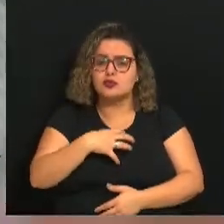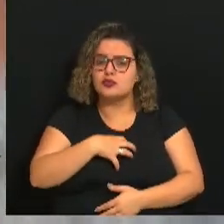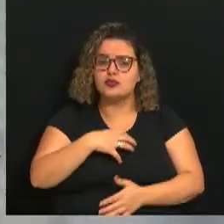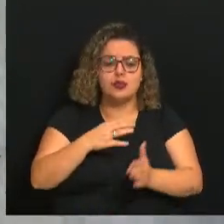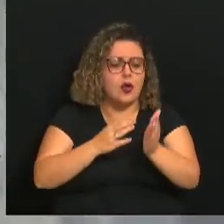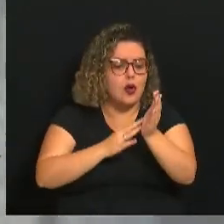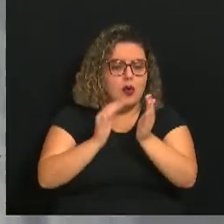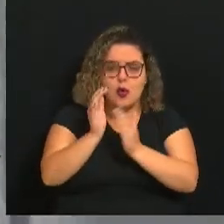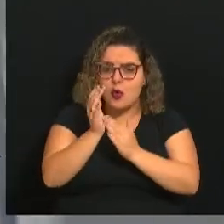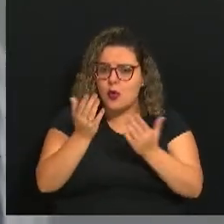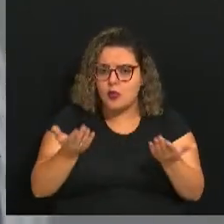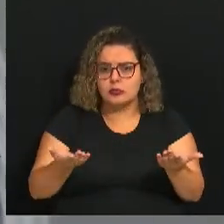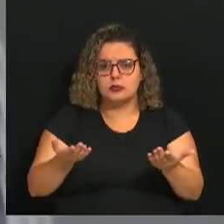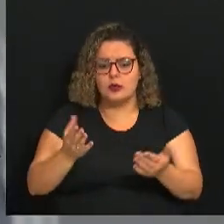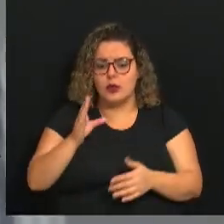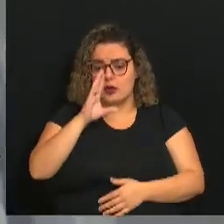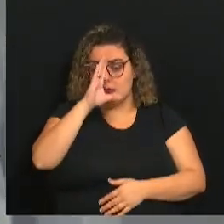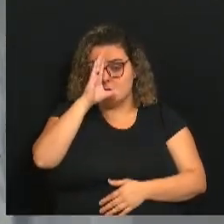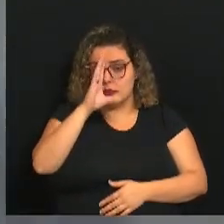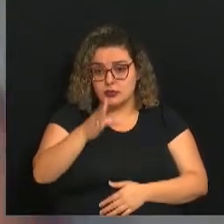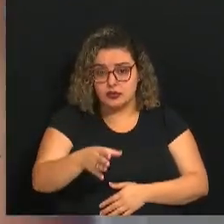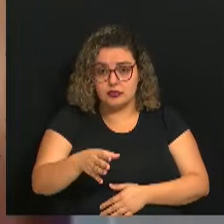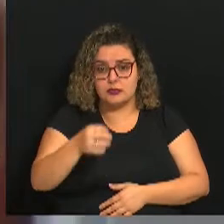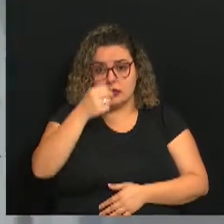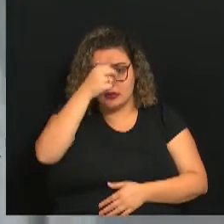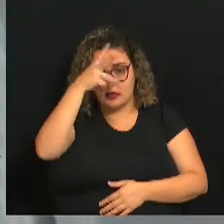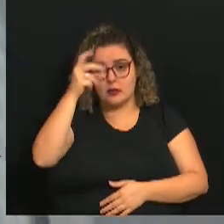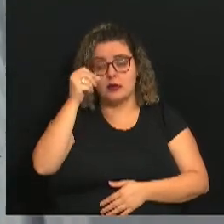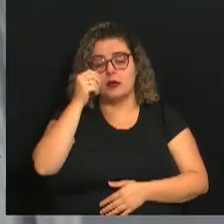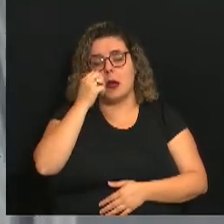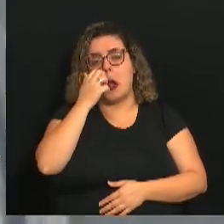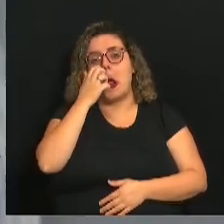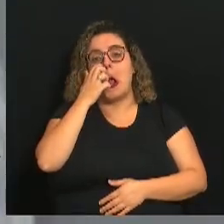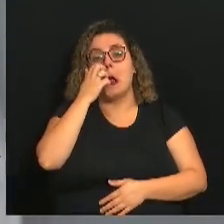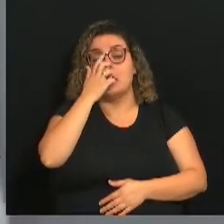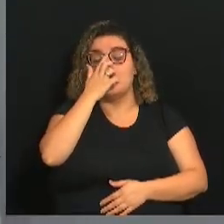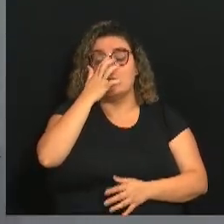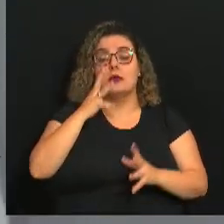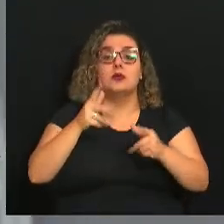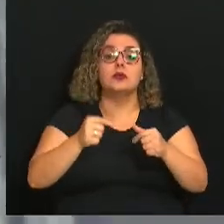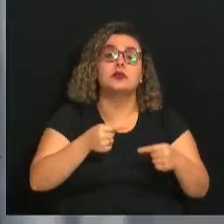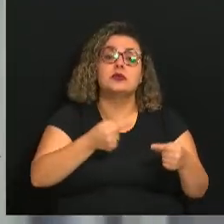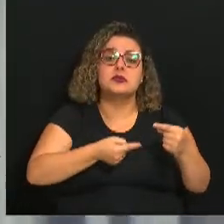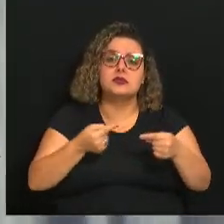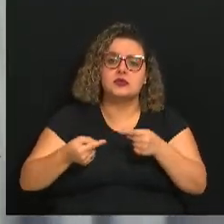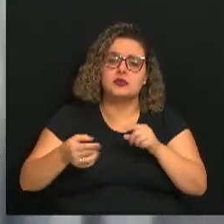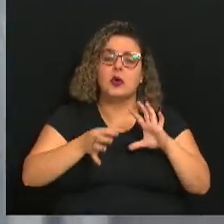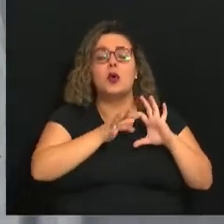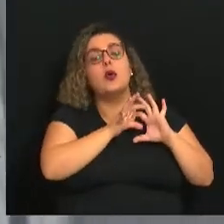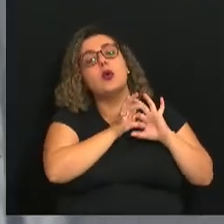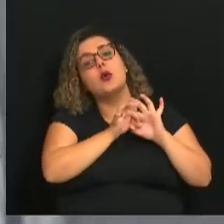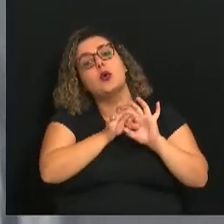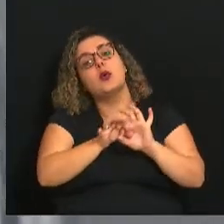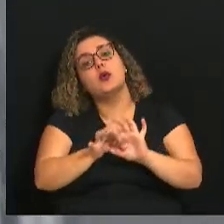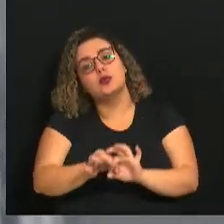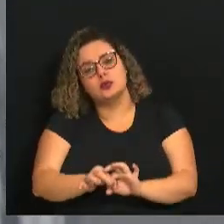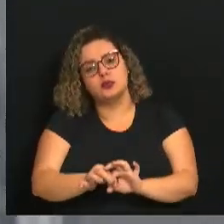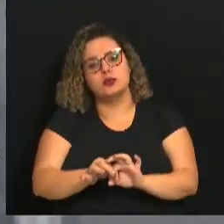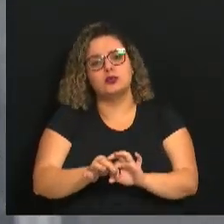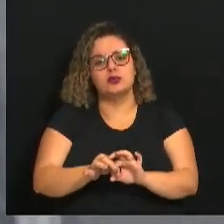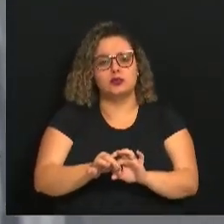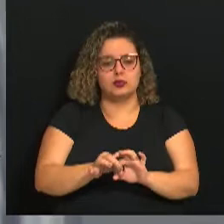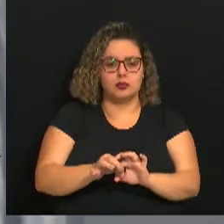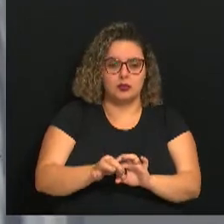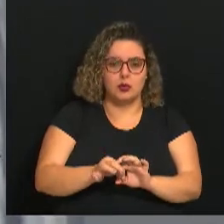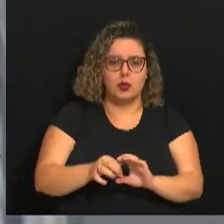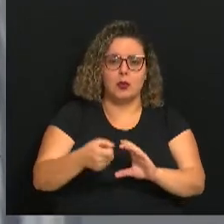concurso público ou diretamente pela Prefeitura Municipal. Então, é toda essa discussão, todo esse contexto que tem a ver com o caráter do